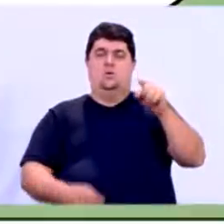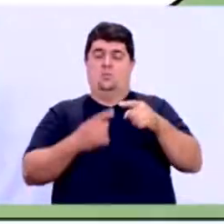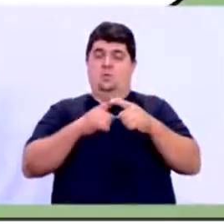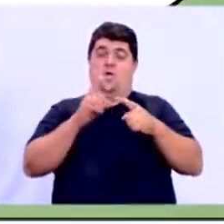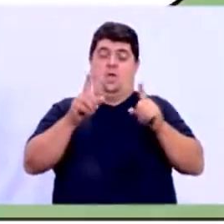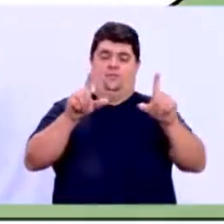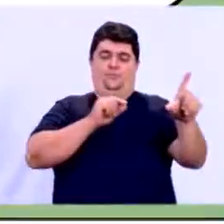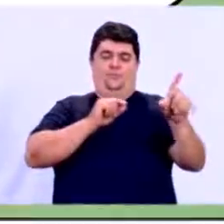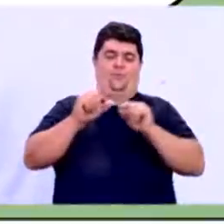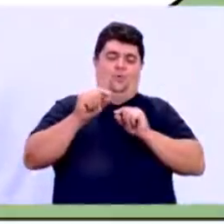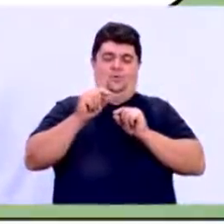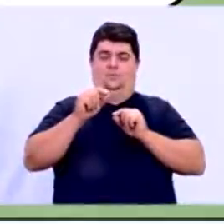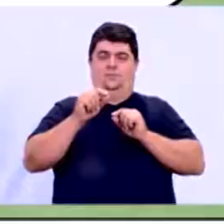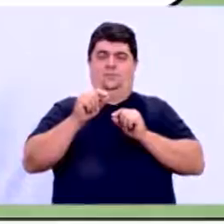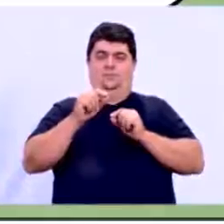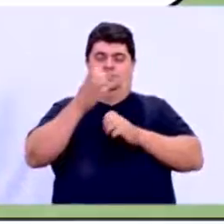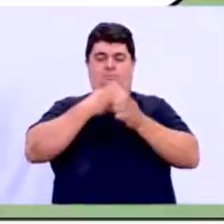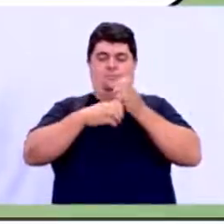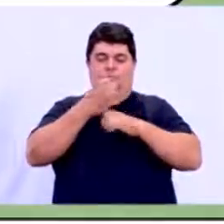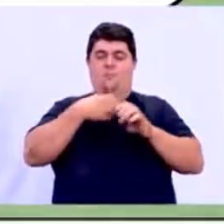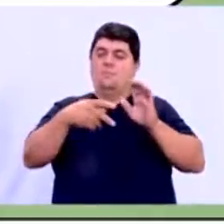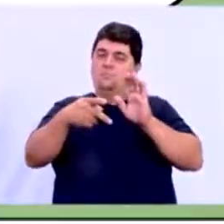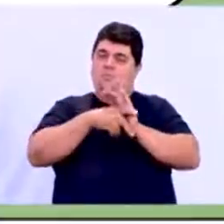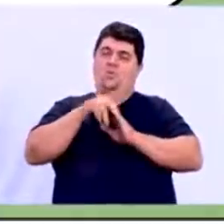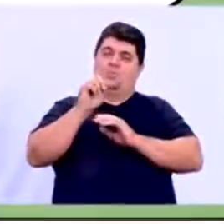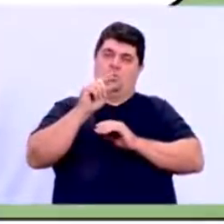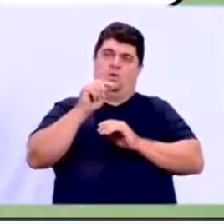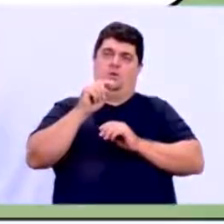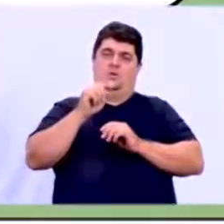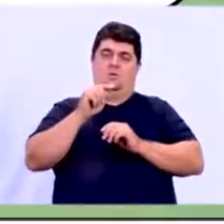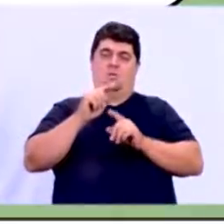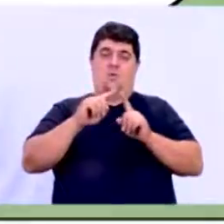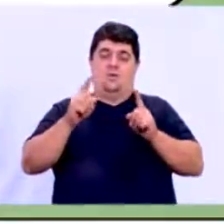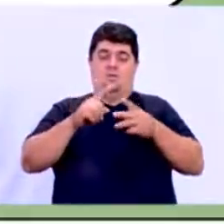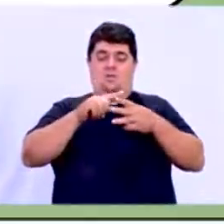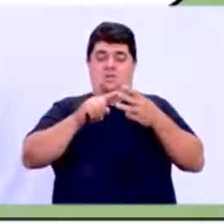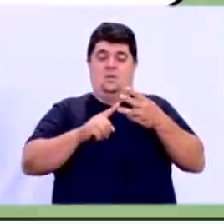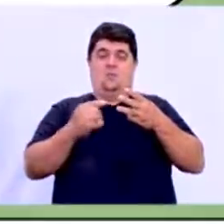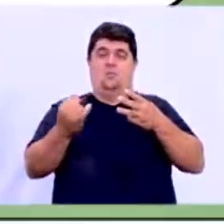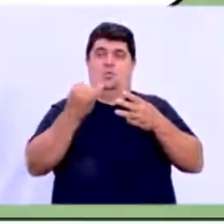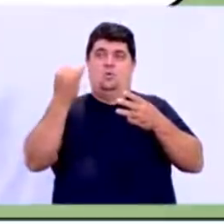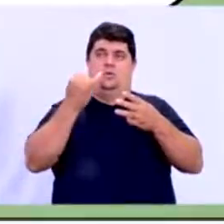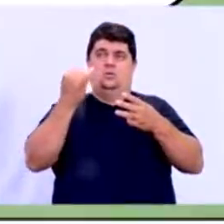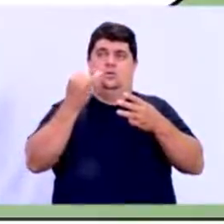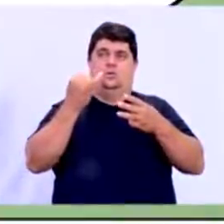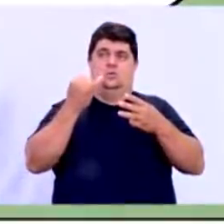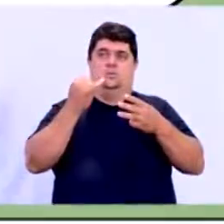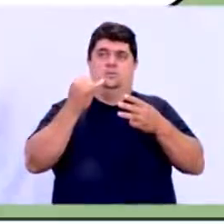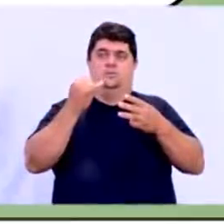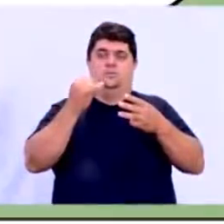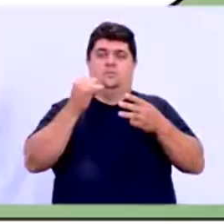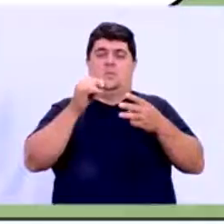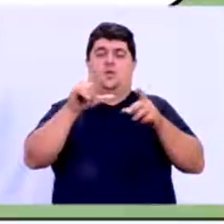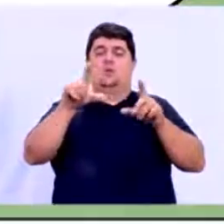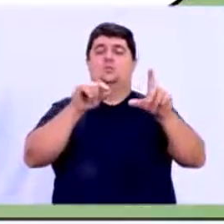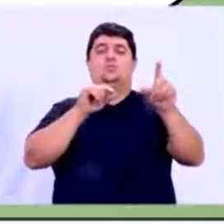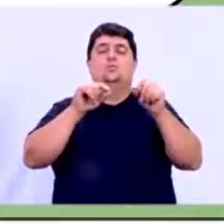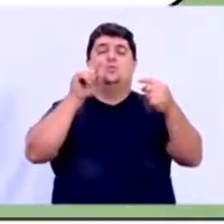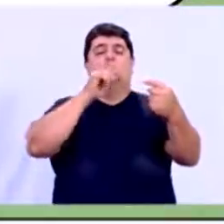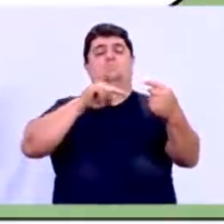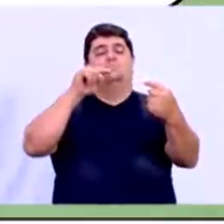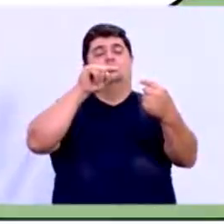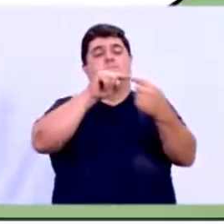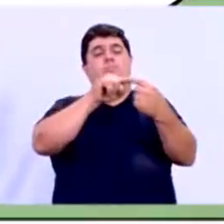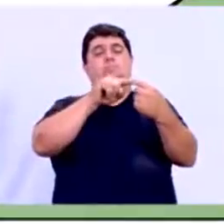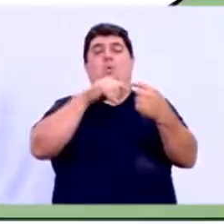decisão? Pois é. Então, existem 3 decisões importantes, como a definição do objetivo.